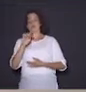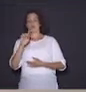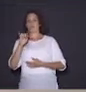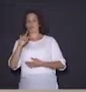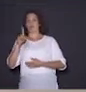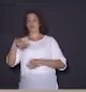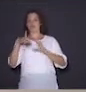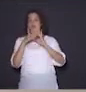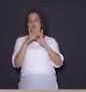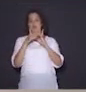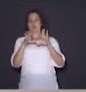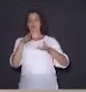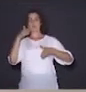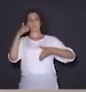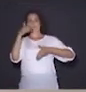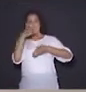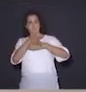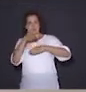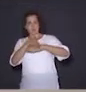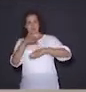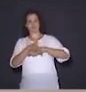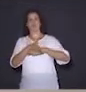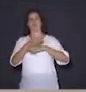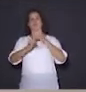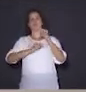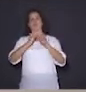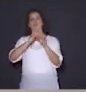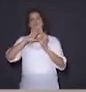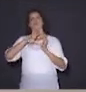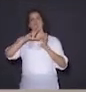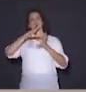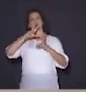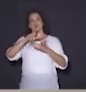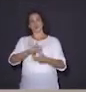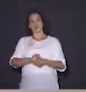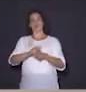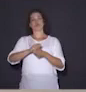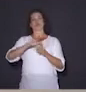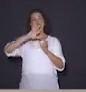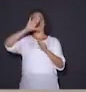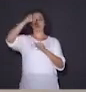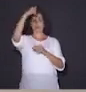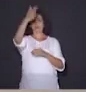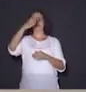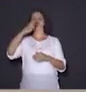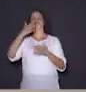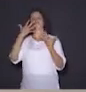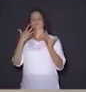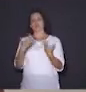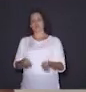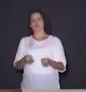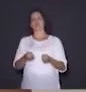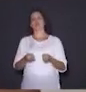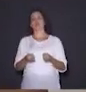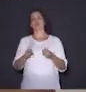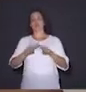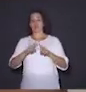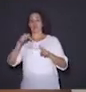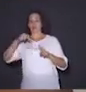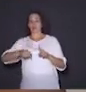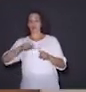democrática e participativa da internet mundial reconhecido internacionalmente e que vem correndo risco no país